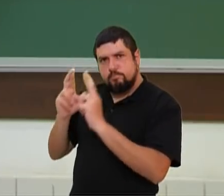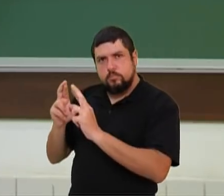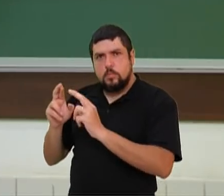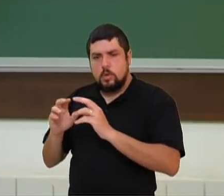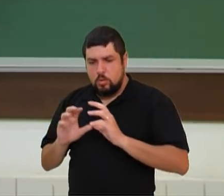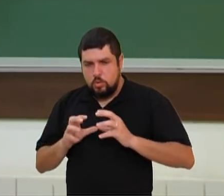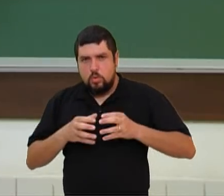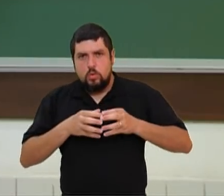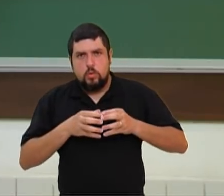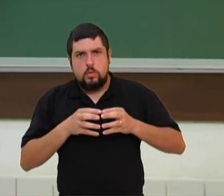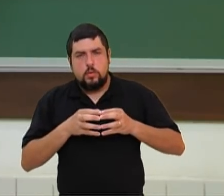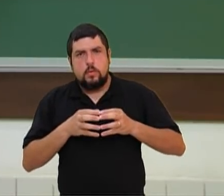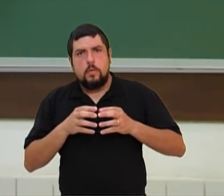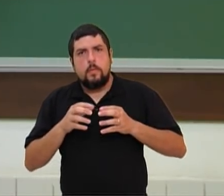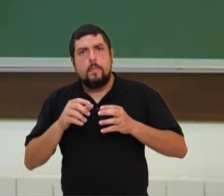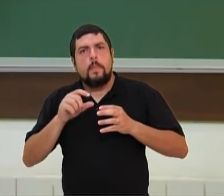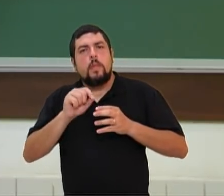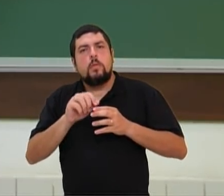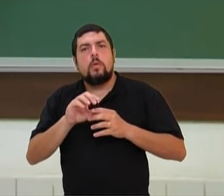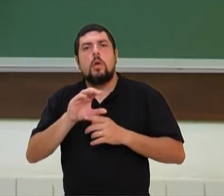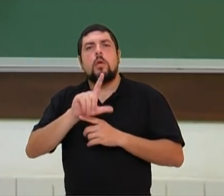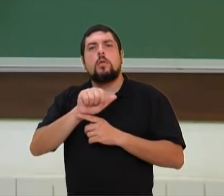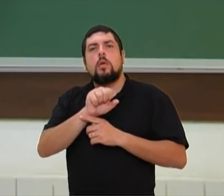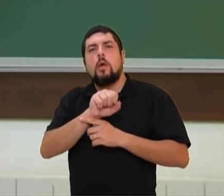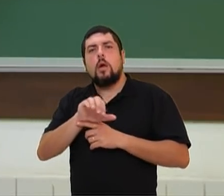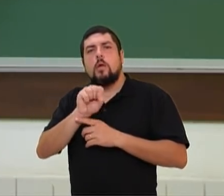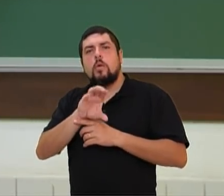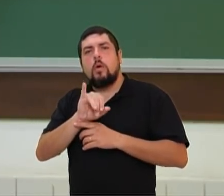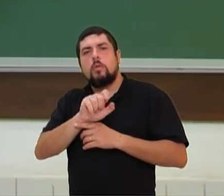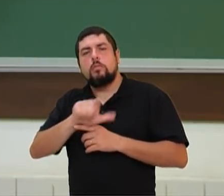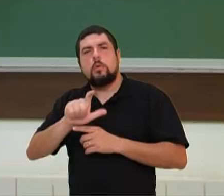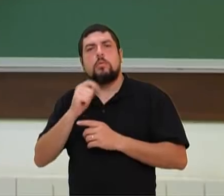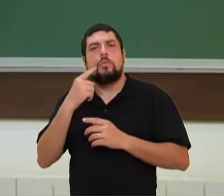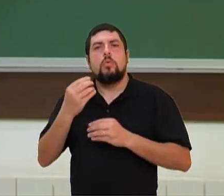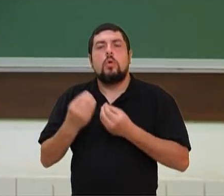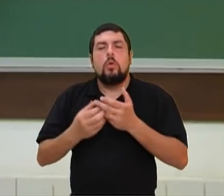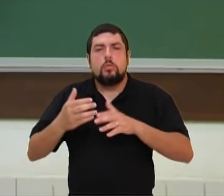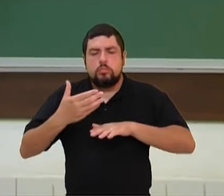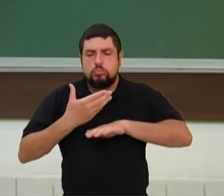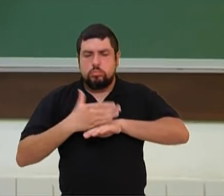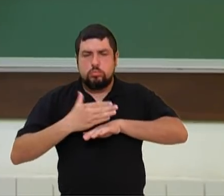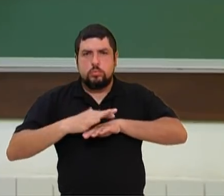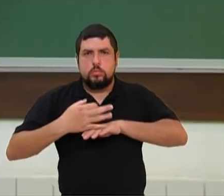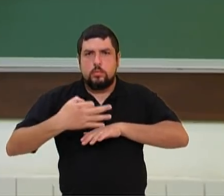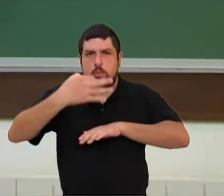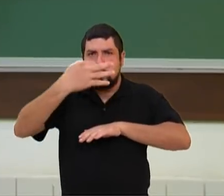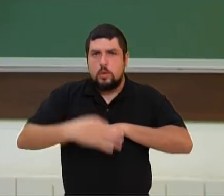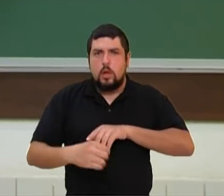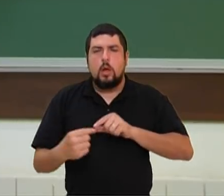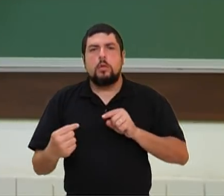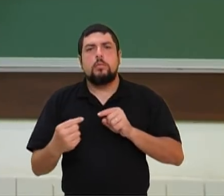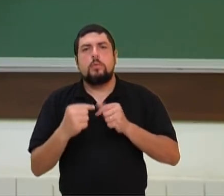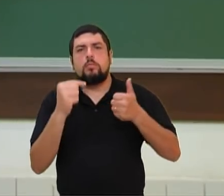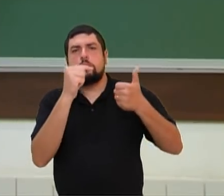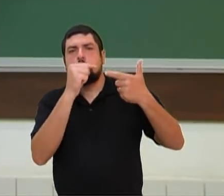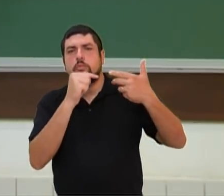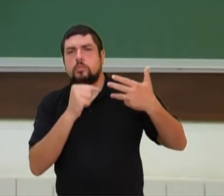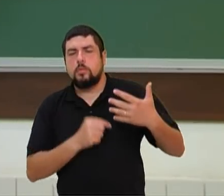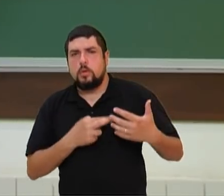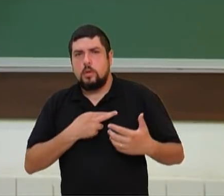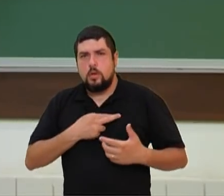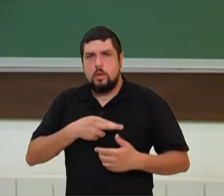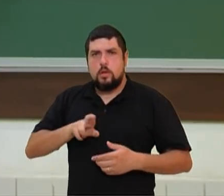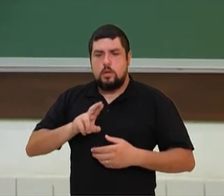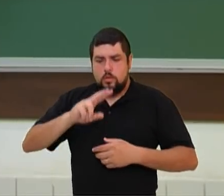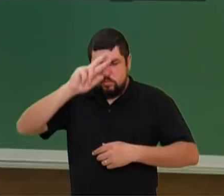sua própria classe social, ele está agindo corretamente dentro da sua